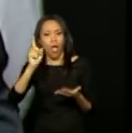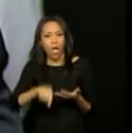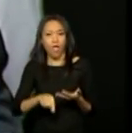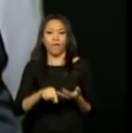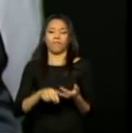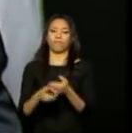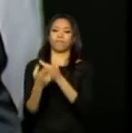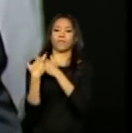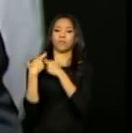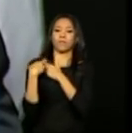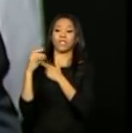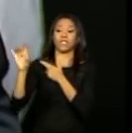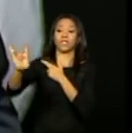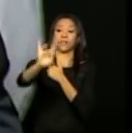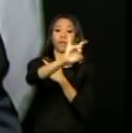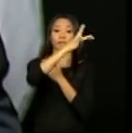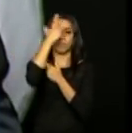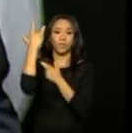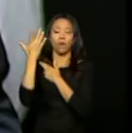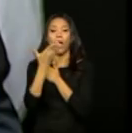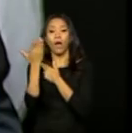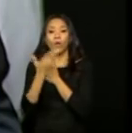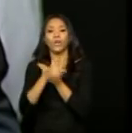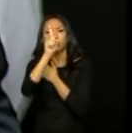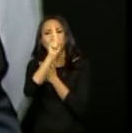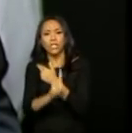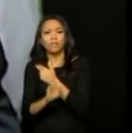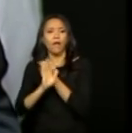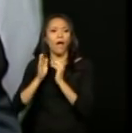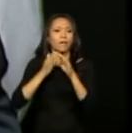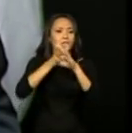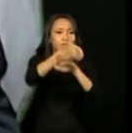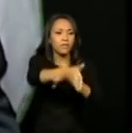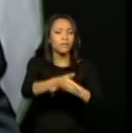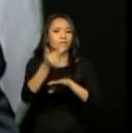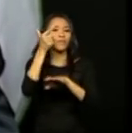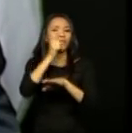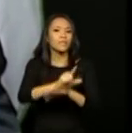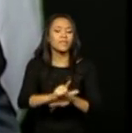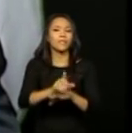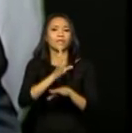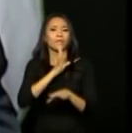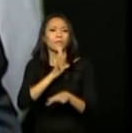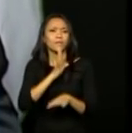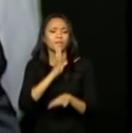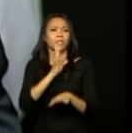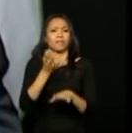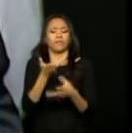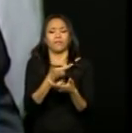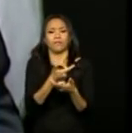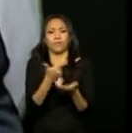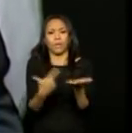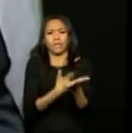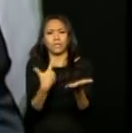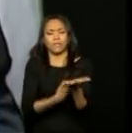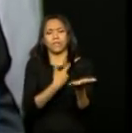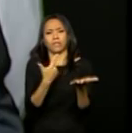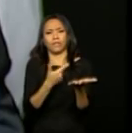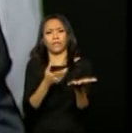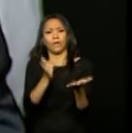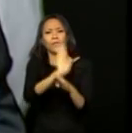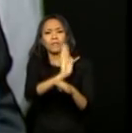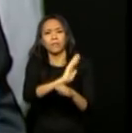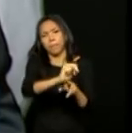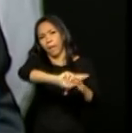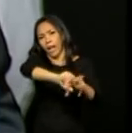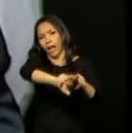Agora, criar condições de acesso, produção, difusão, preservação e livre circulação,